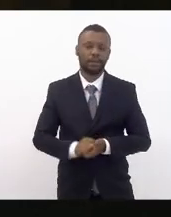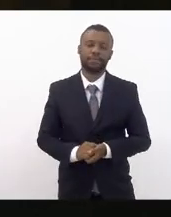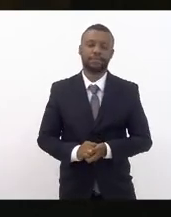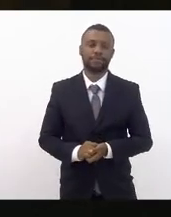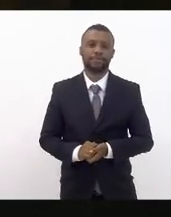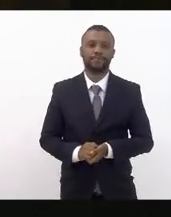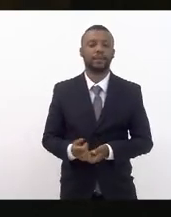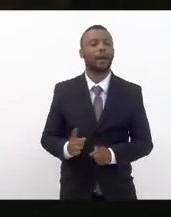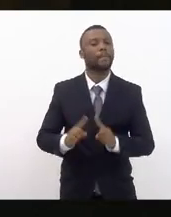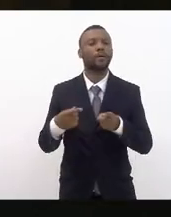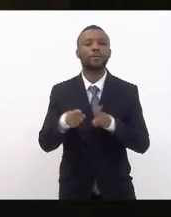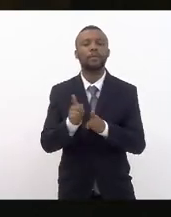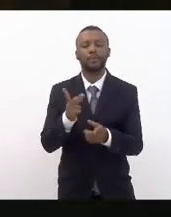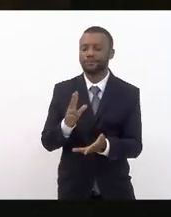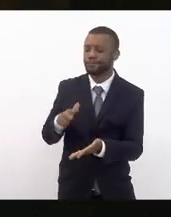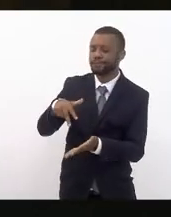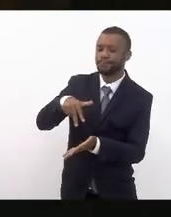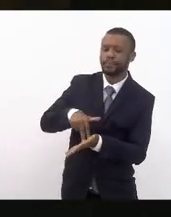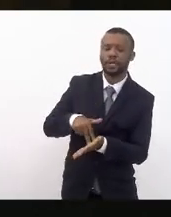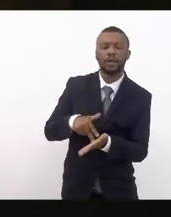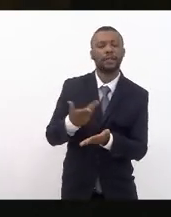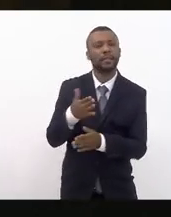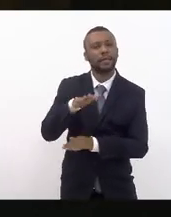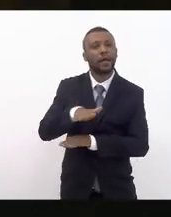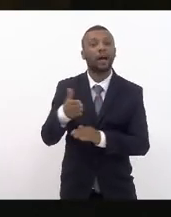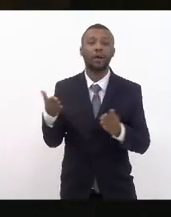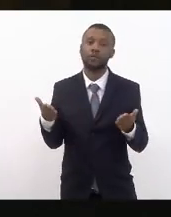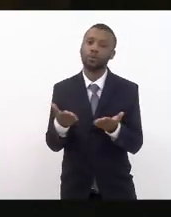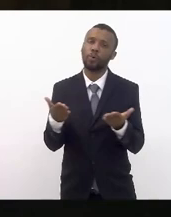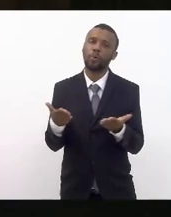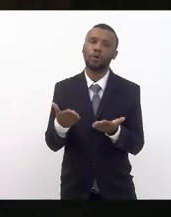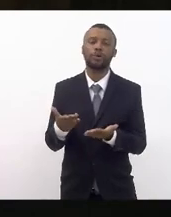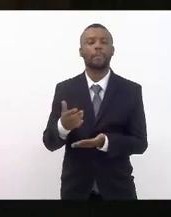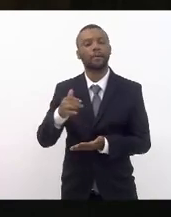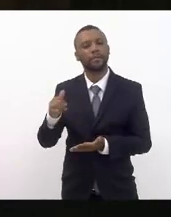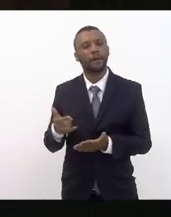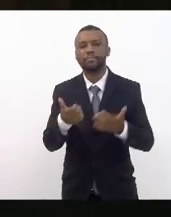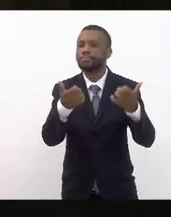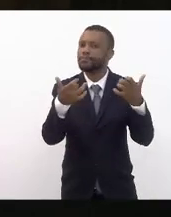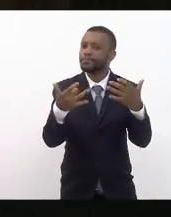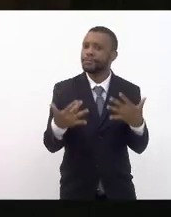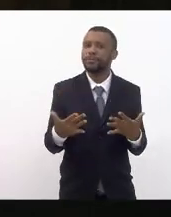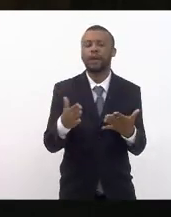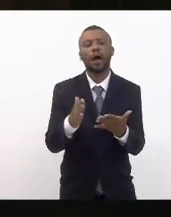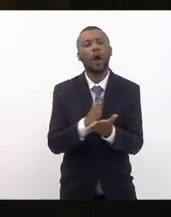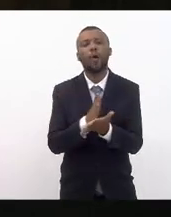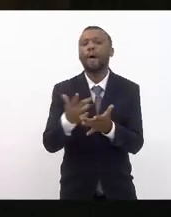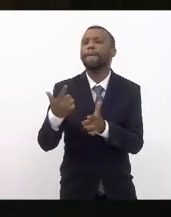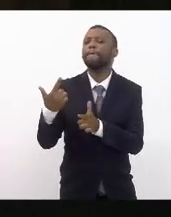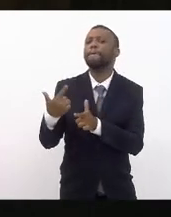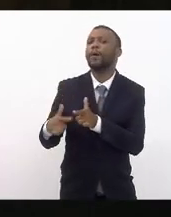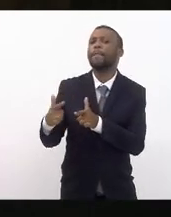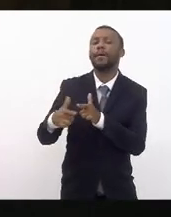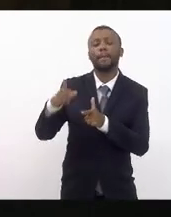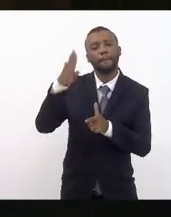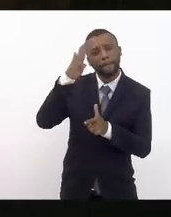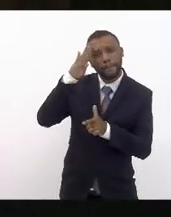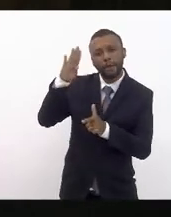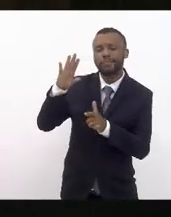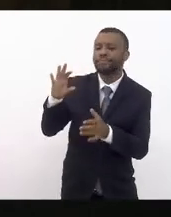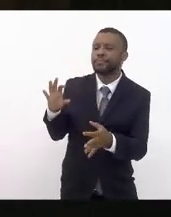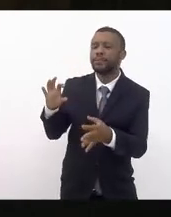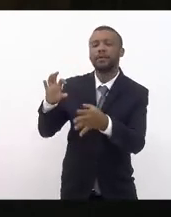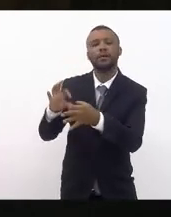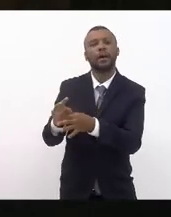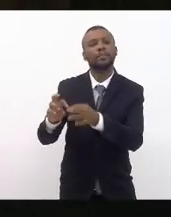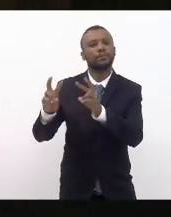vim à tribuna nesta tarde de hoje para estar falando de alguns problemas, principalmente